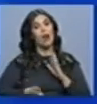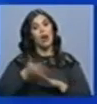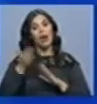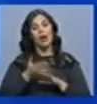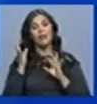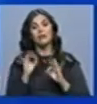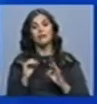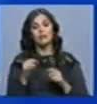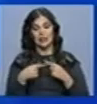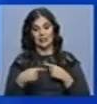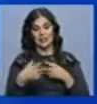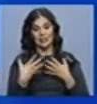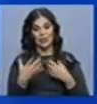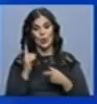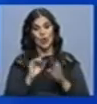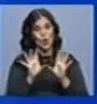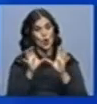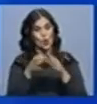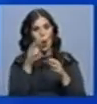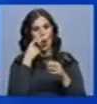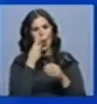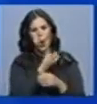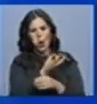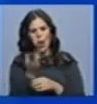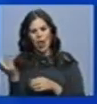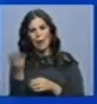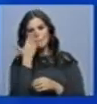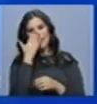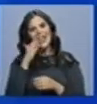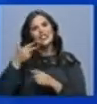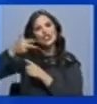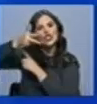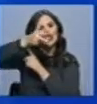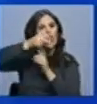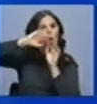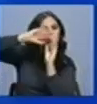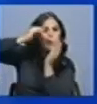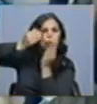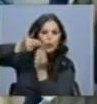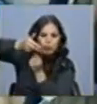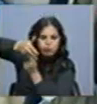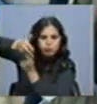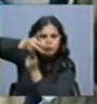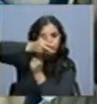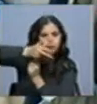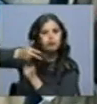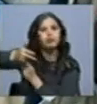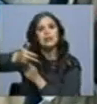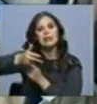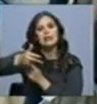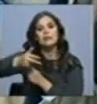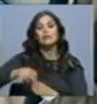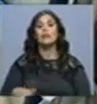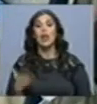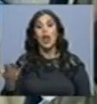foi feito nesta semana um conjunto de experiências com uma espécie de drones esféricos na Estação Espacial Internacional e são